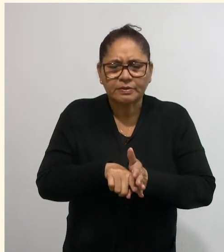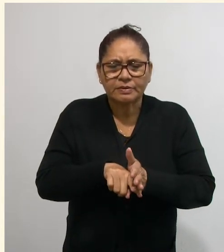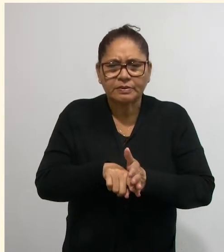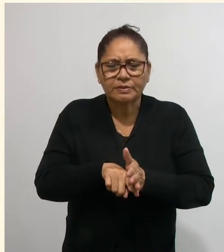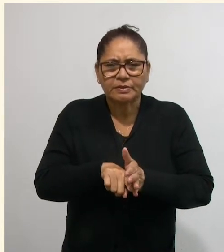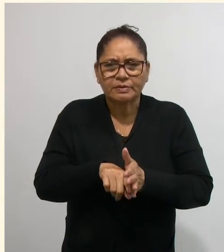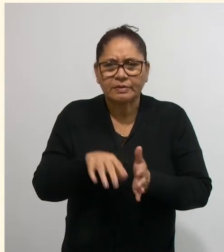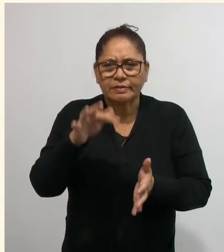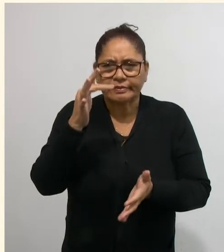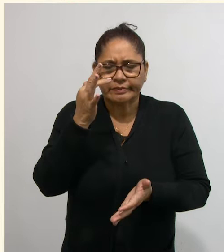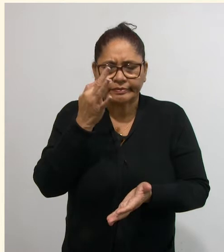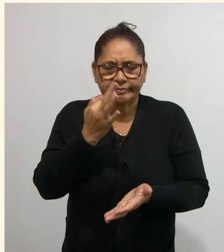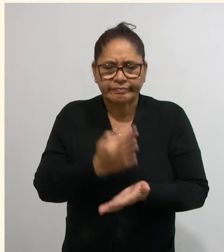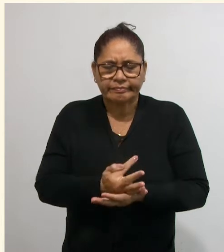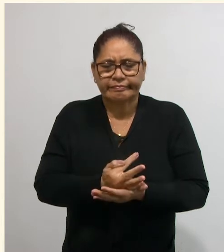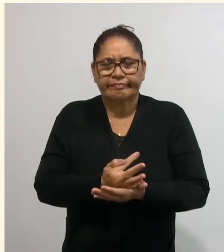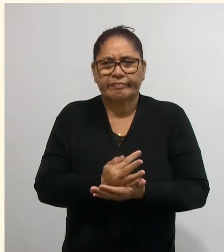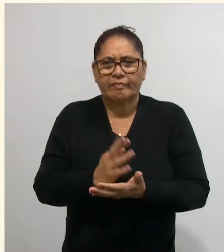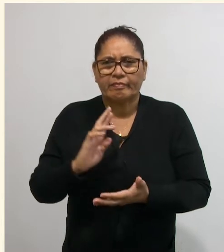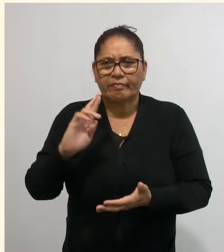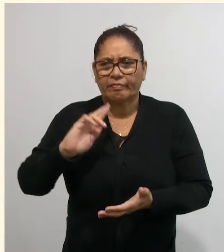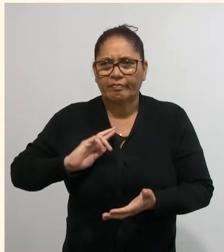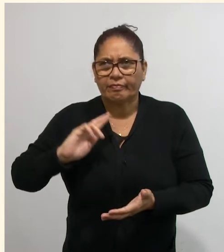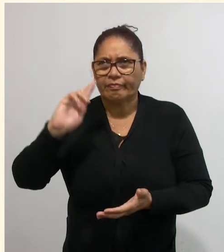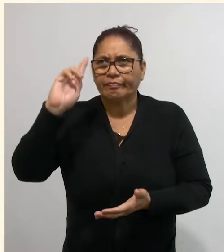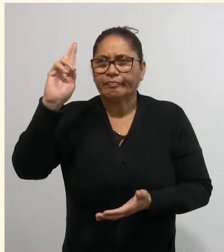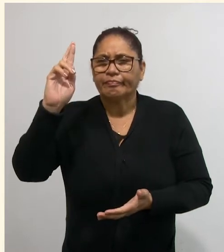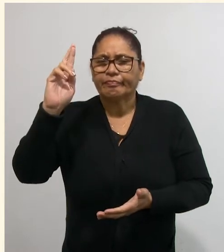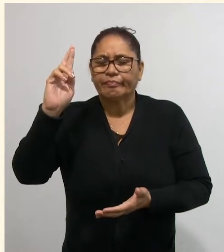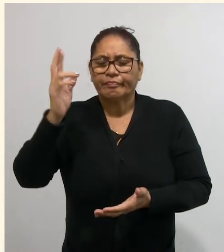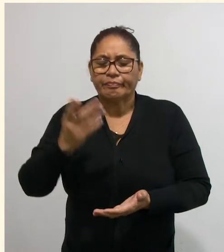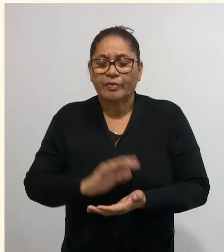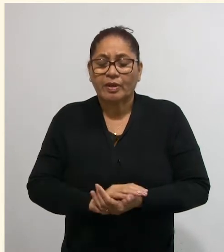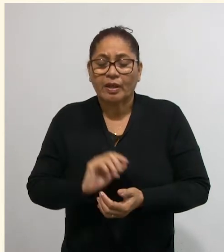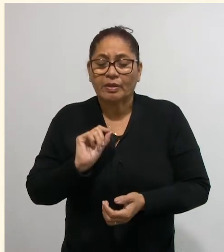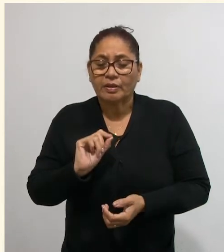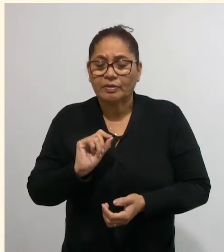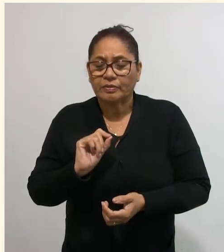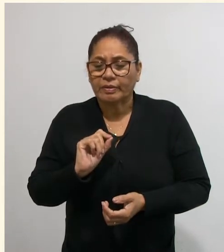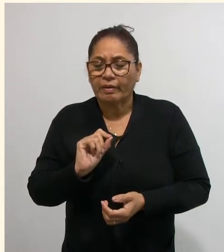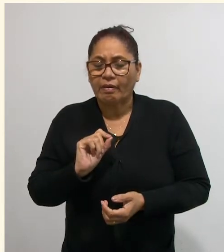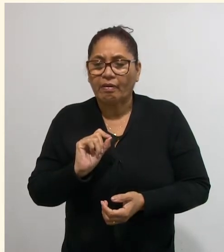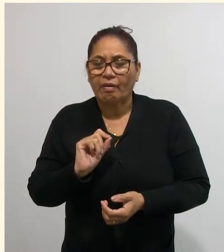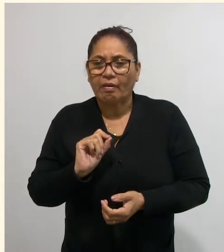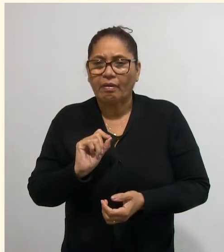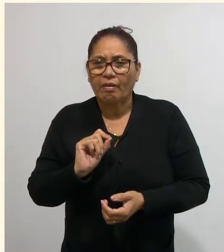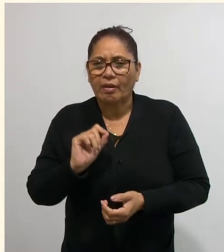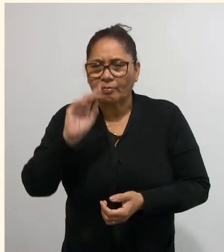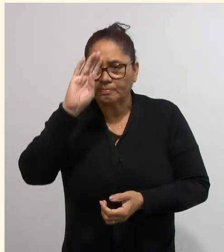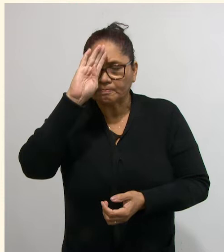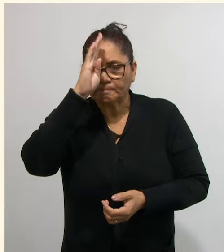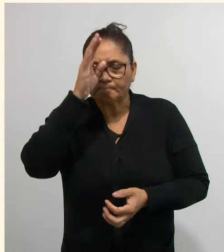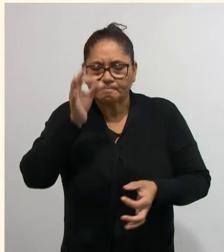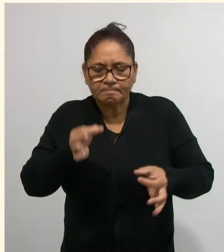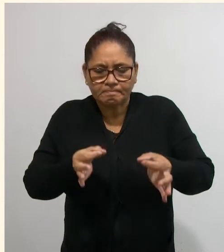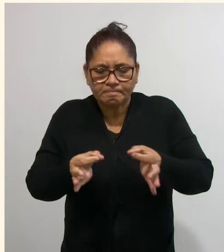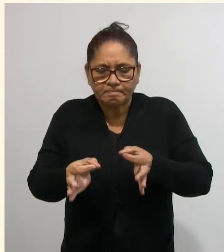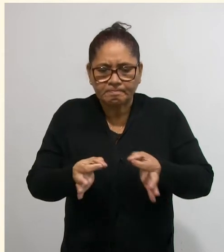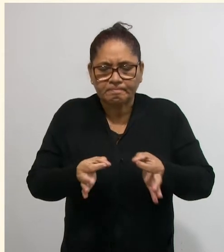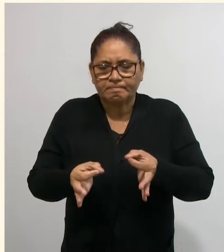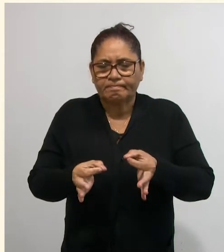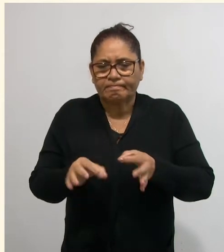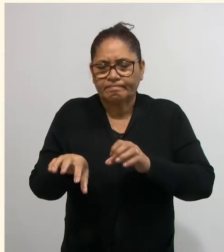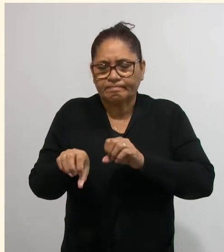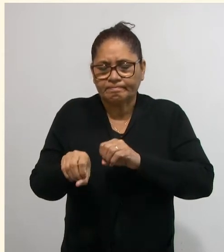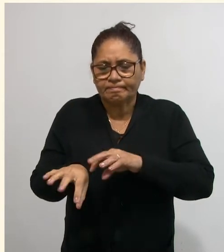religiosa, né, a partir de instituições eclesiásticas, que eram as principais organizadoras do